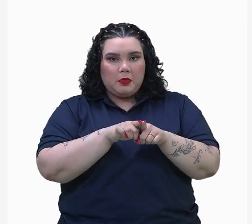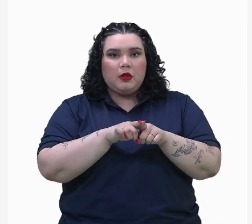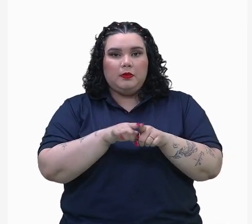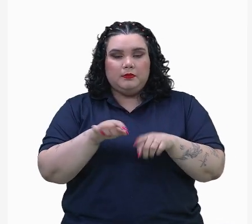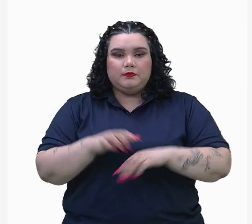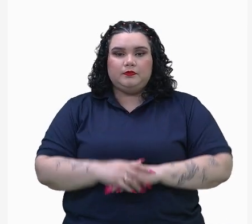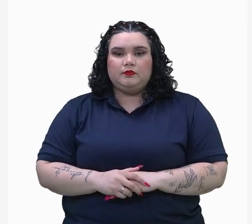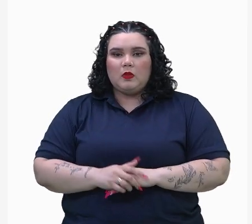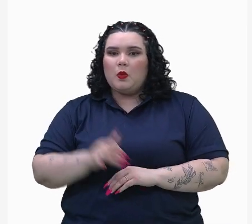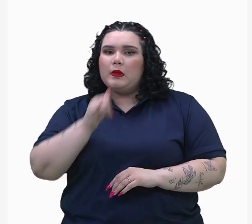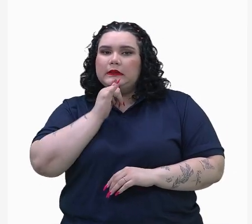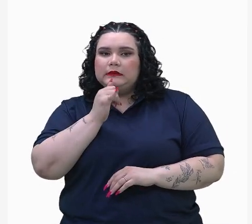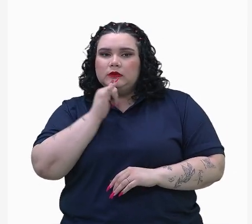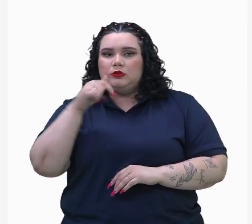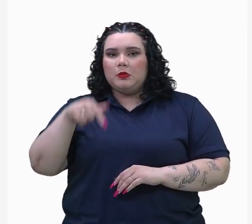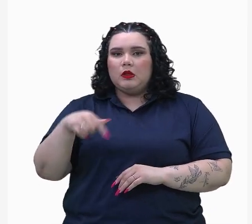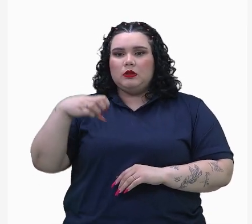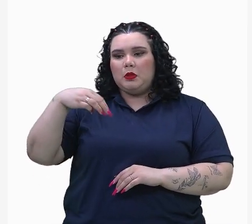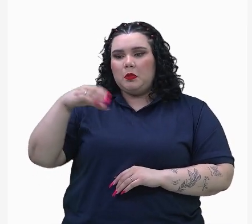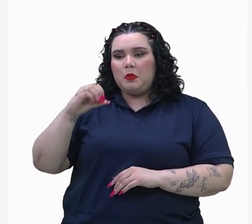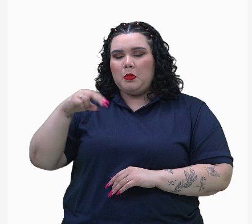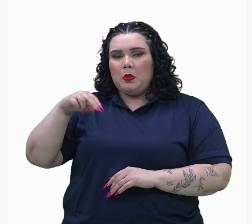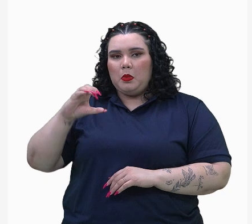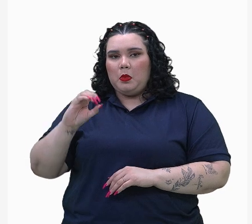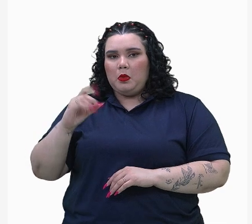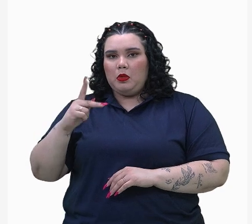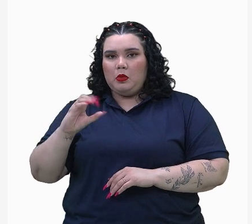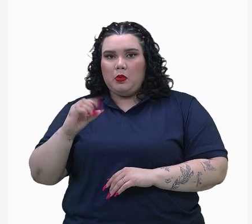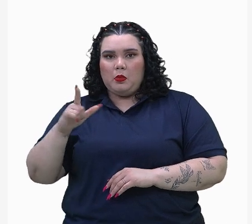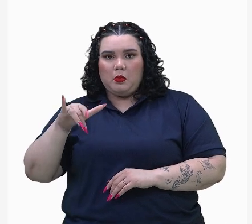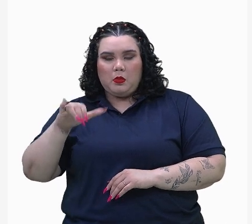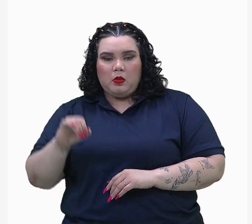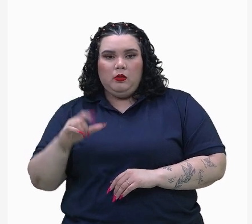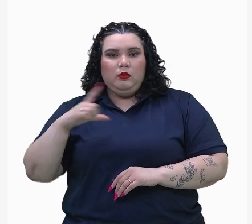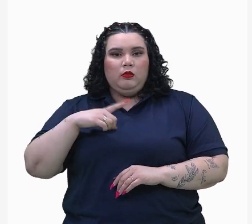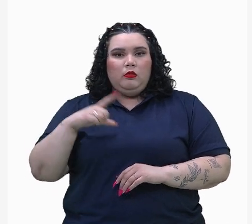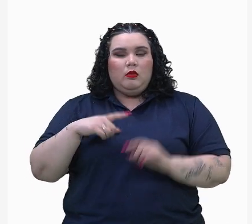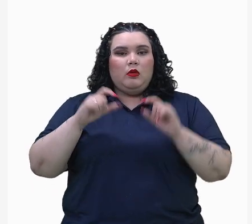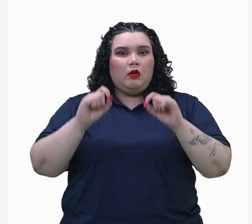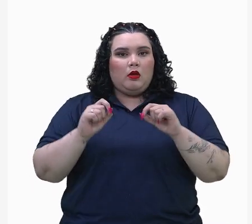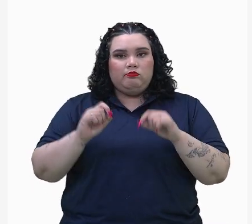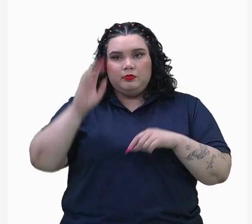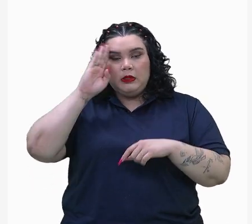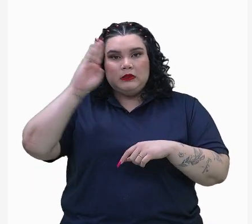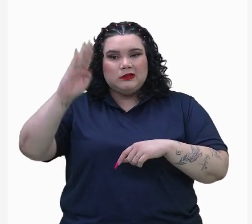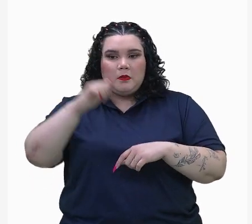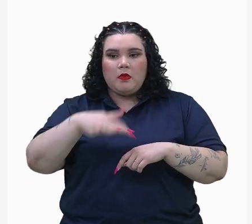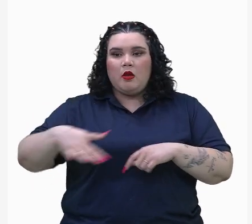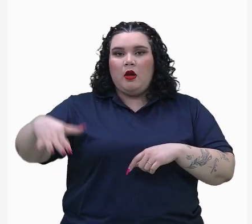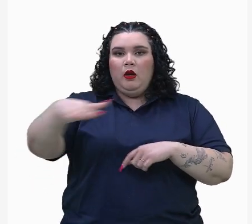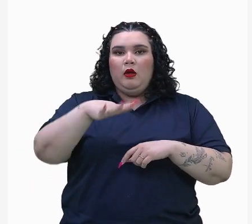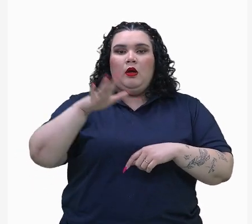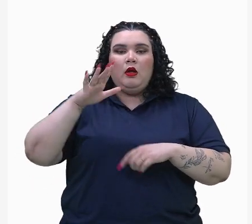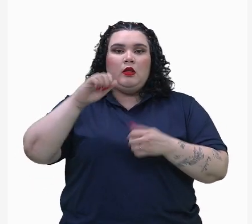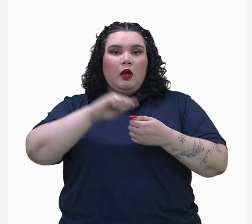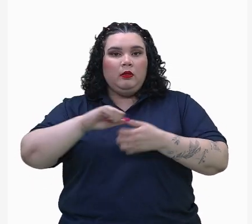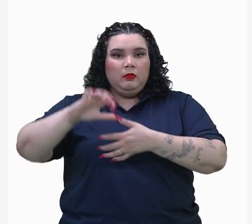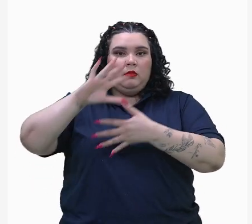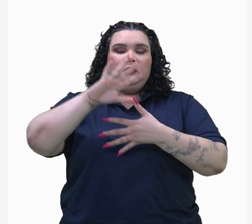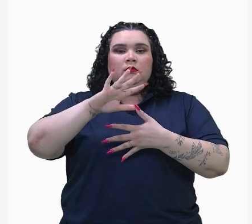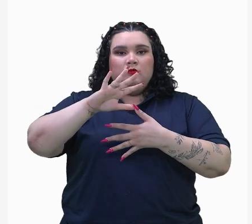esse exemplo de monopólio vai ser aplicado diretamente nas colônias americanas, ou seja,